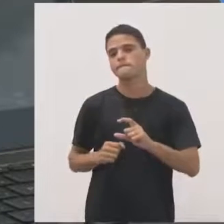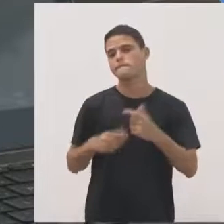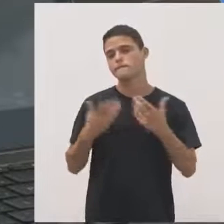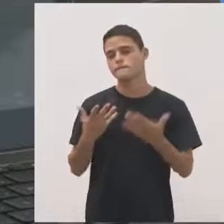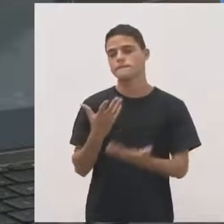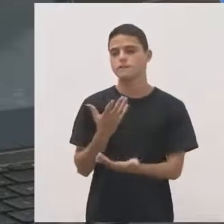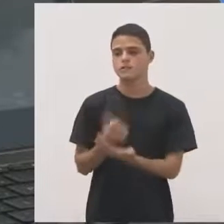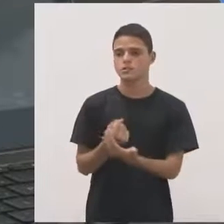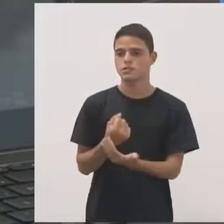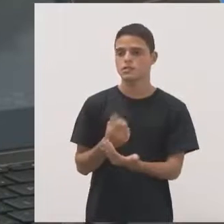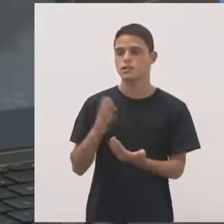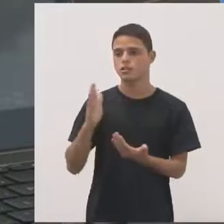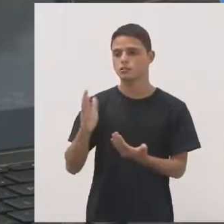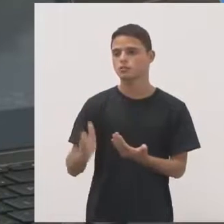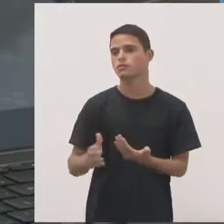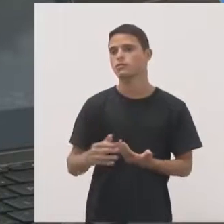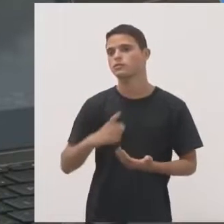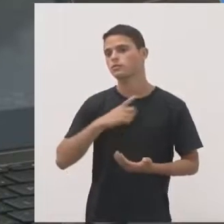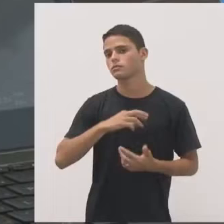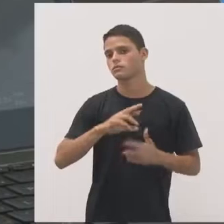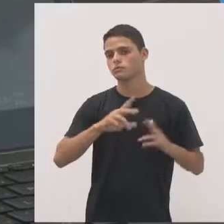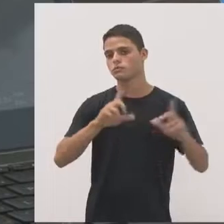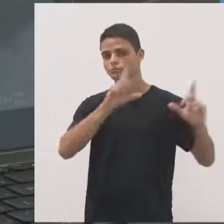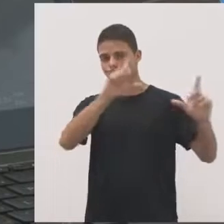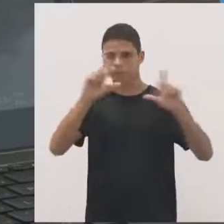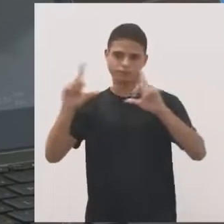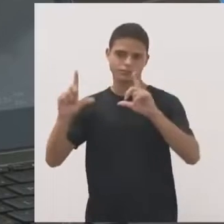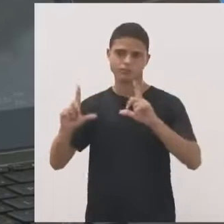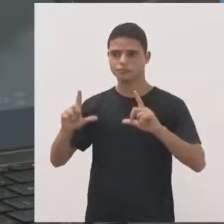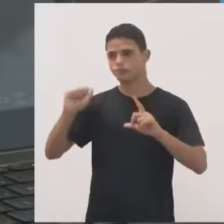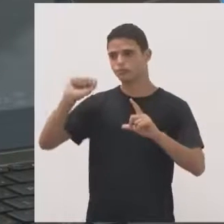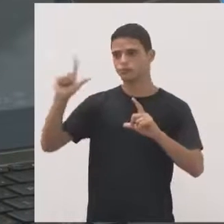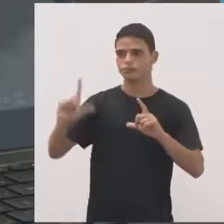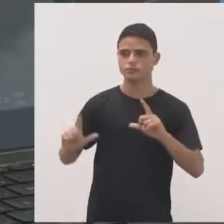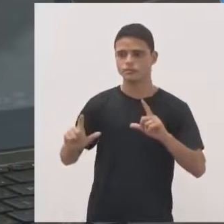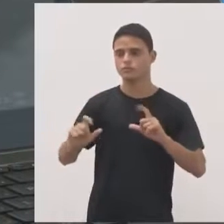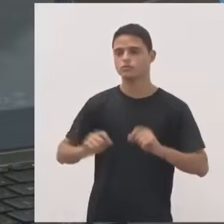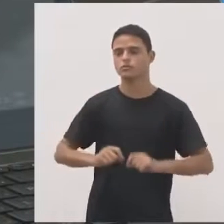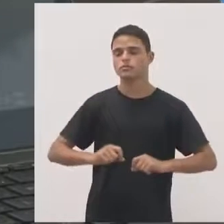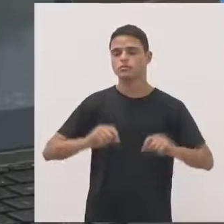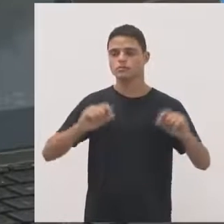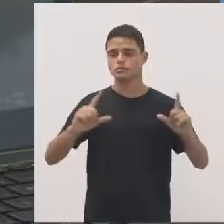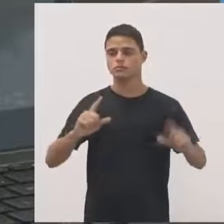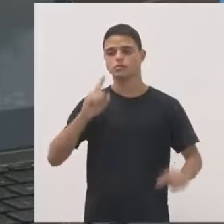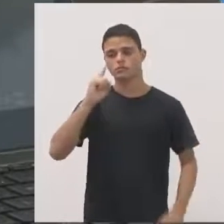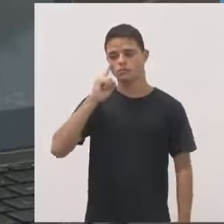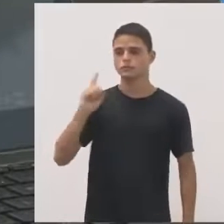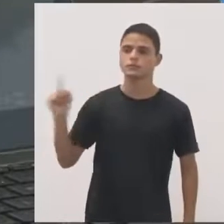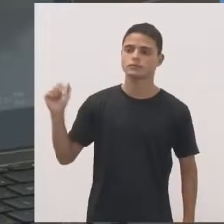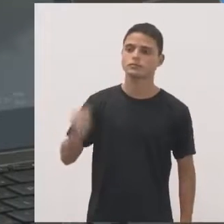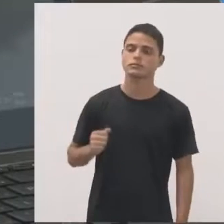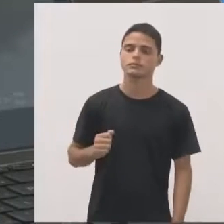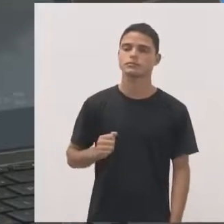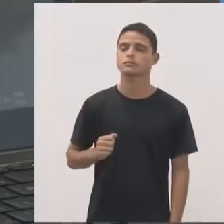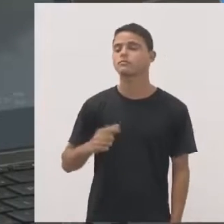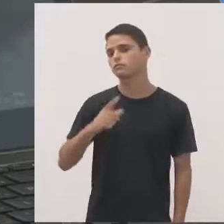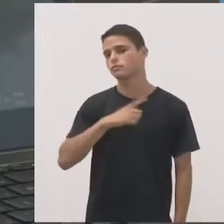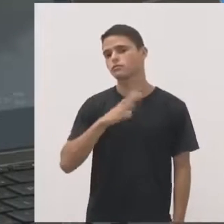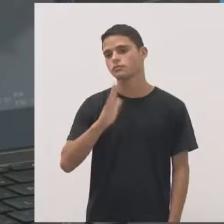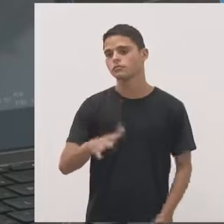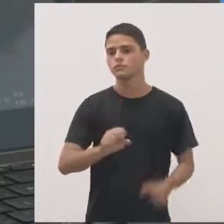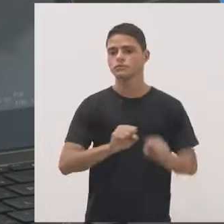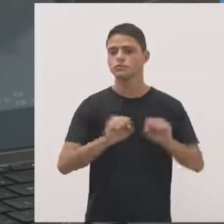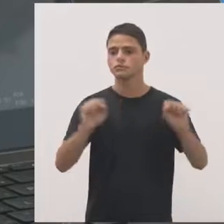que na verdade são aquelas várias telas azuis, e aí apareceu essa tela, na verdade, você já está com o sistema